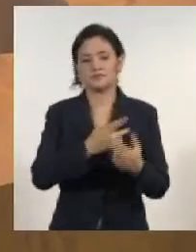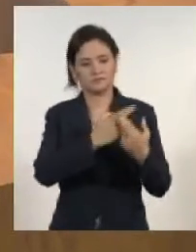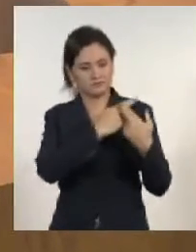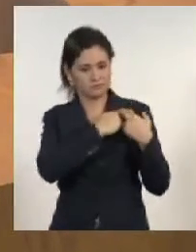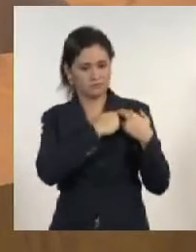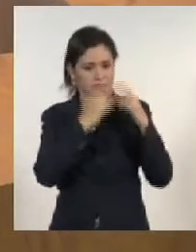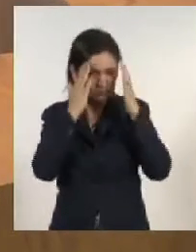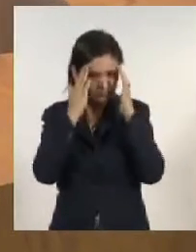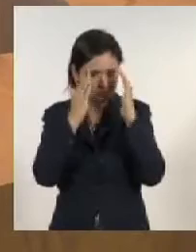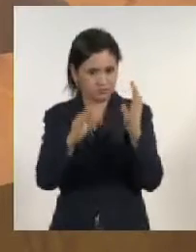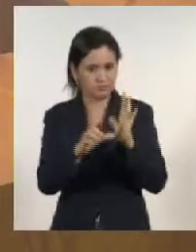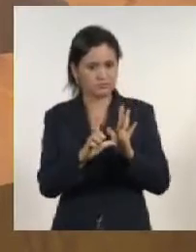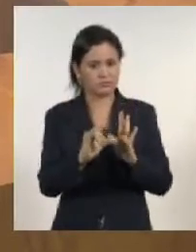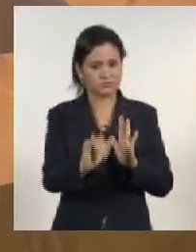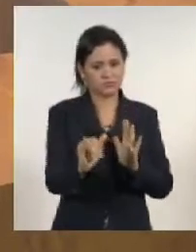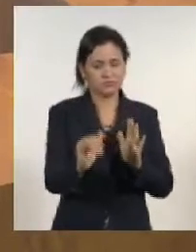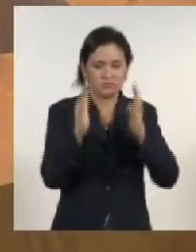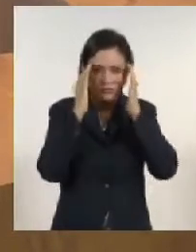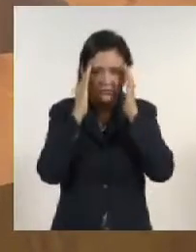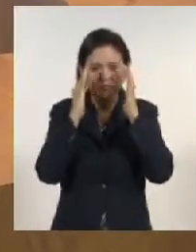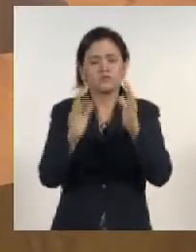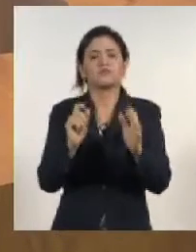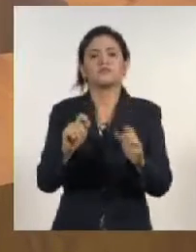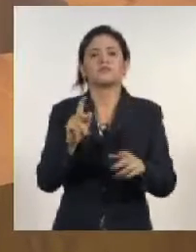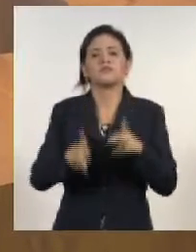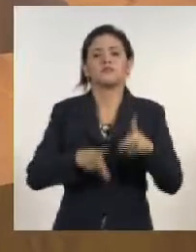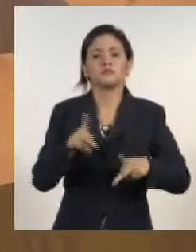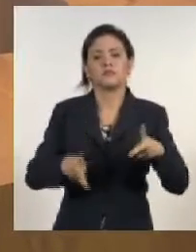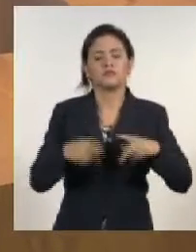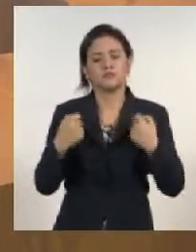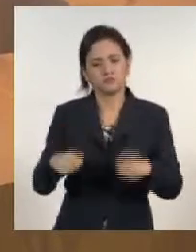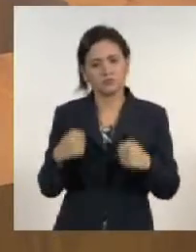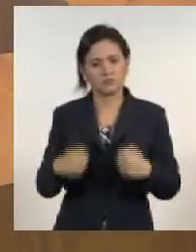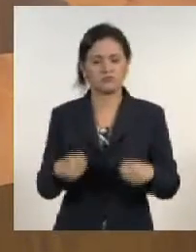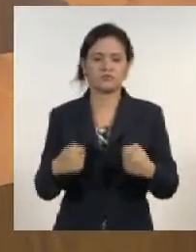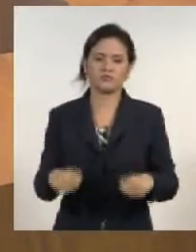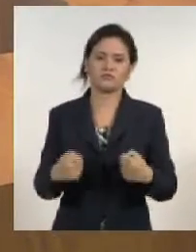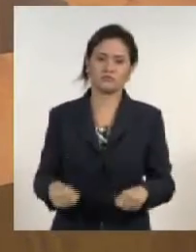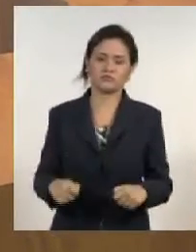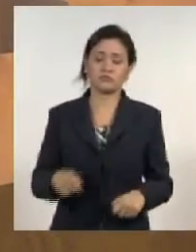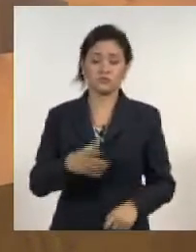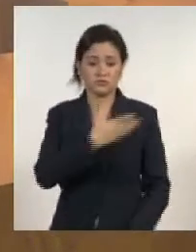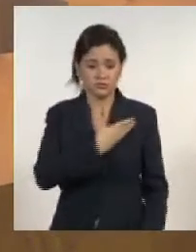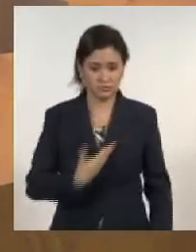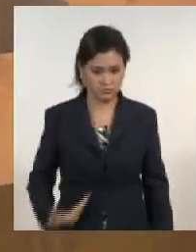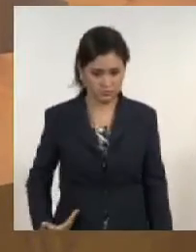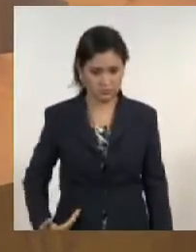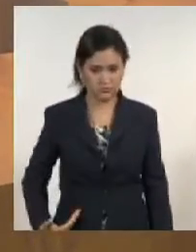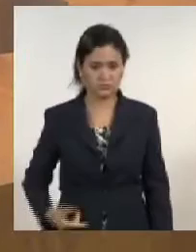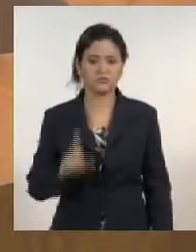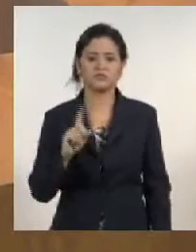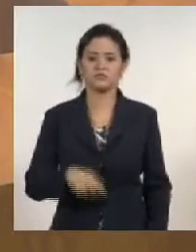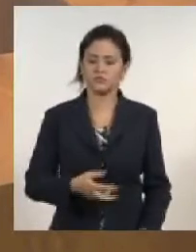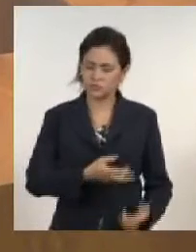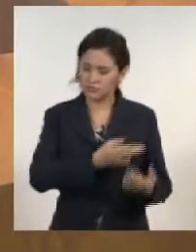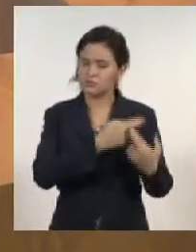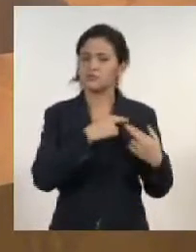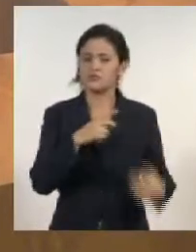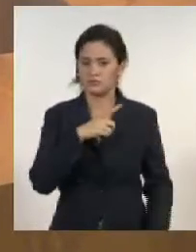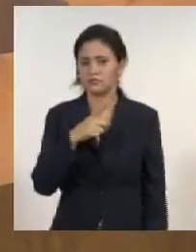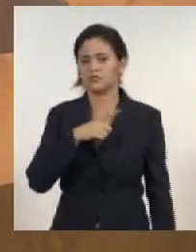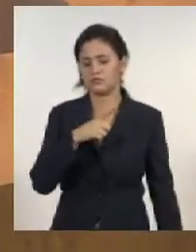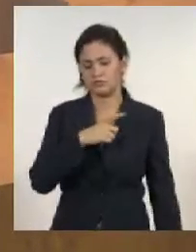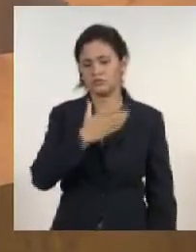respeitando as leis, respeitando a necessidade da população do Maranhão. Esse governo é responsável, o